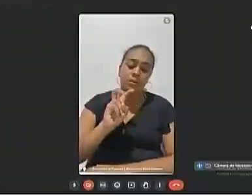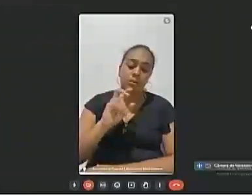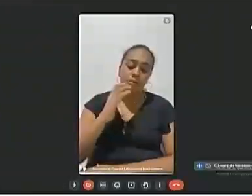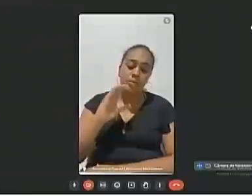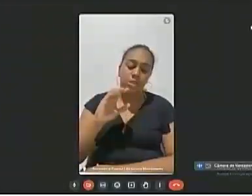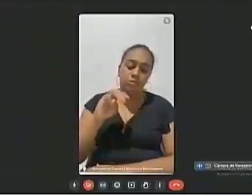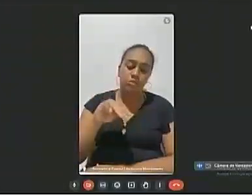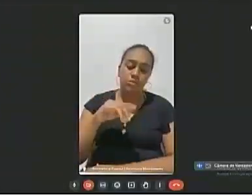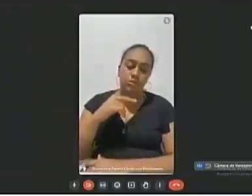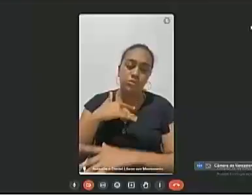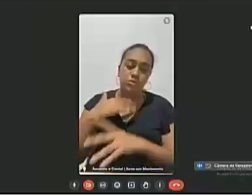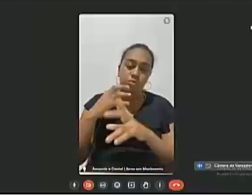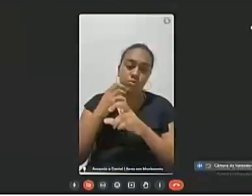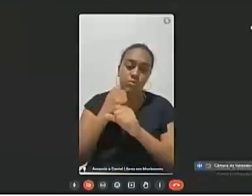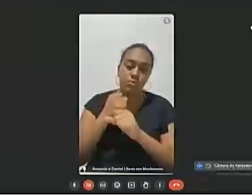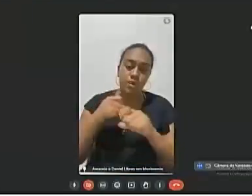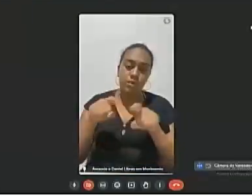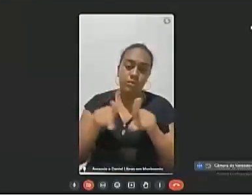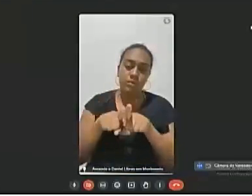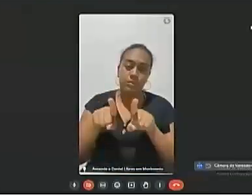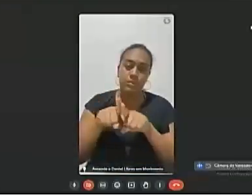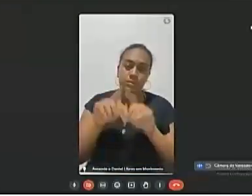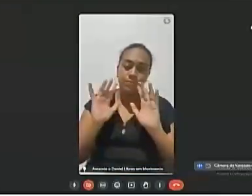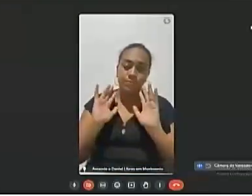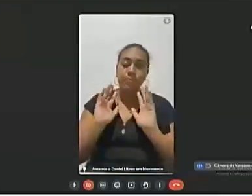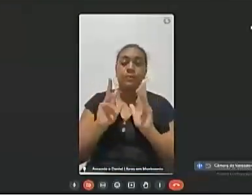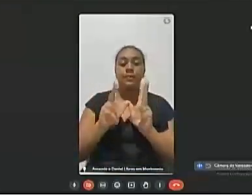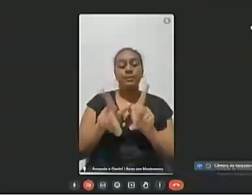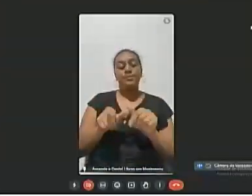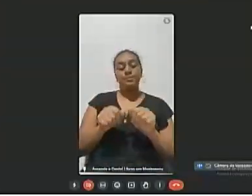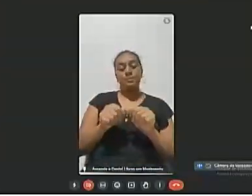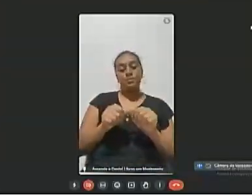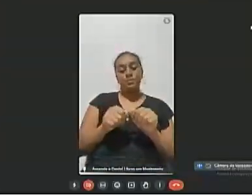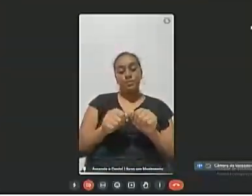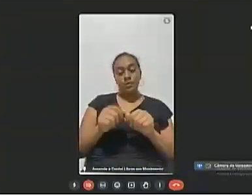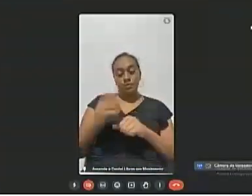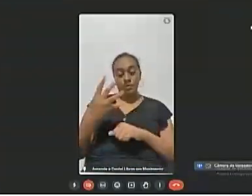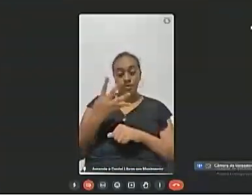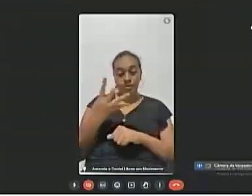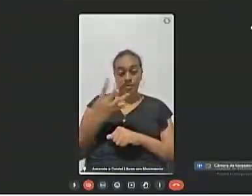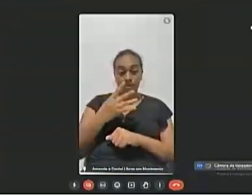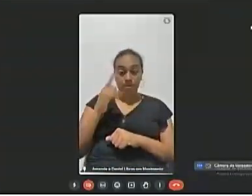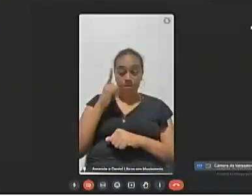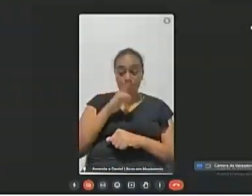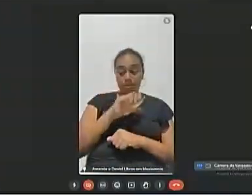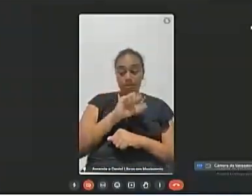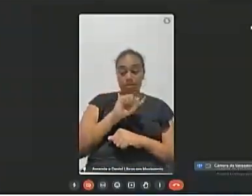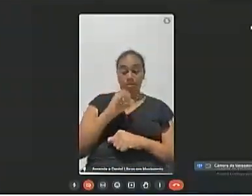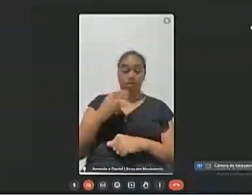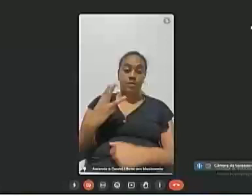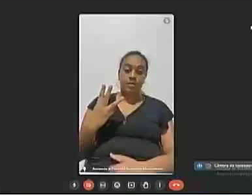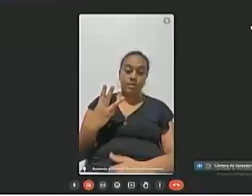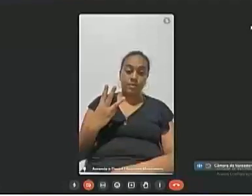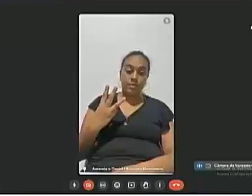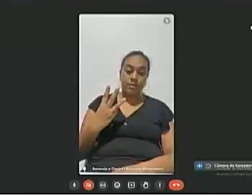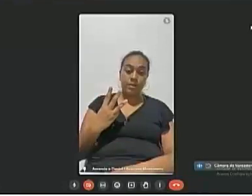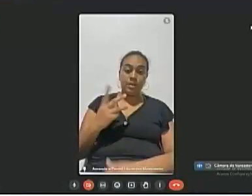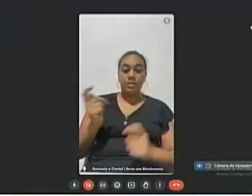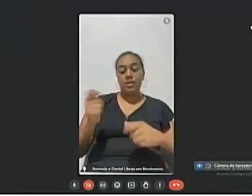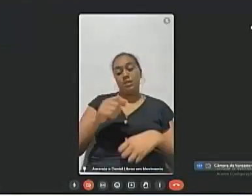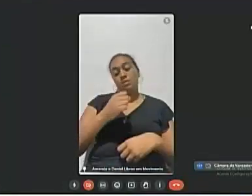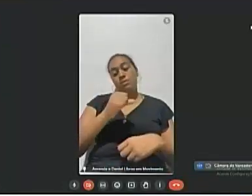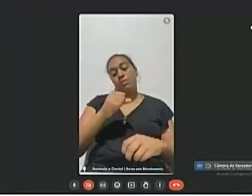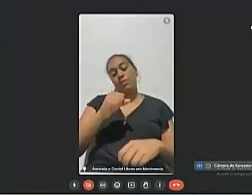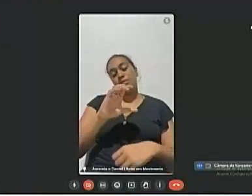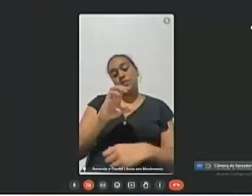gente somar o efeito total das 4 pontes para a cheia de 83, daria 8 centímetros no